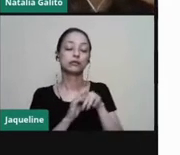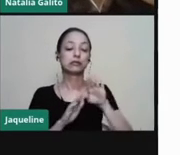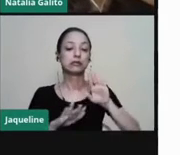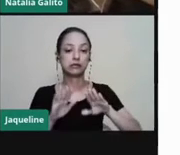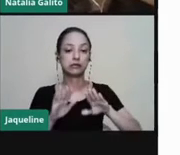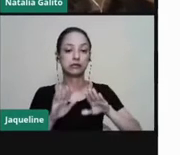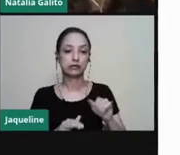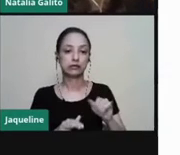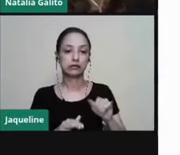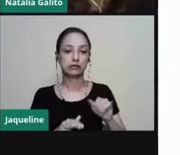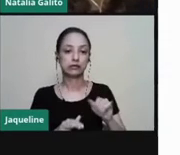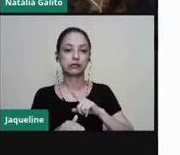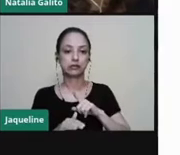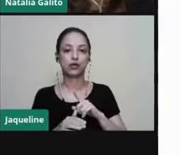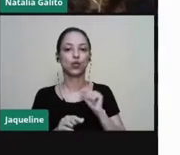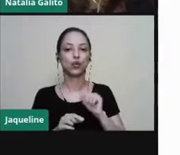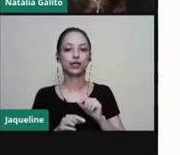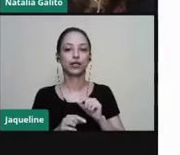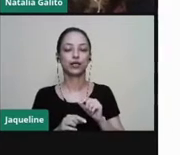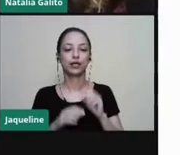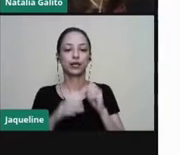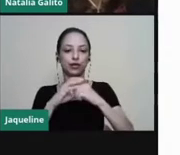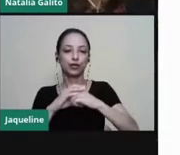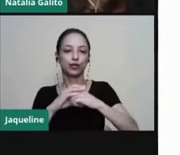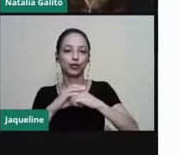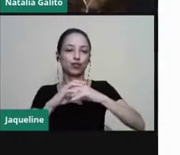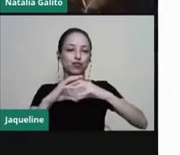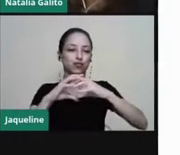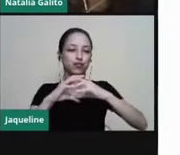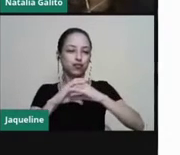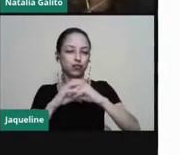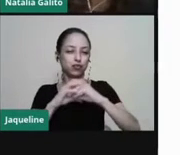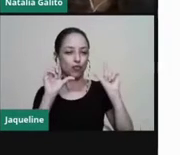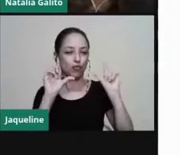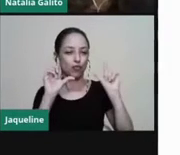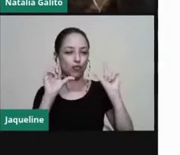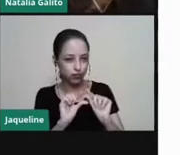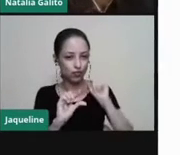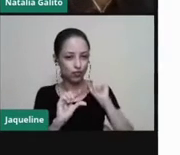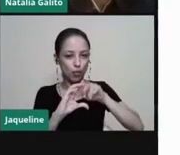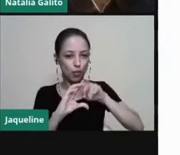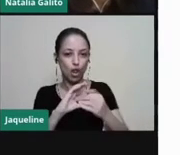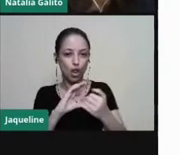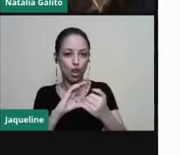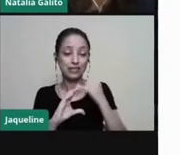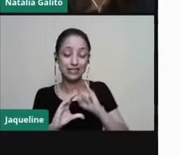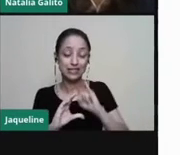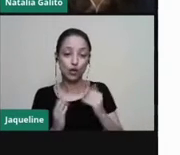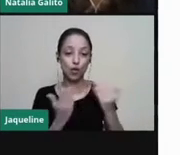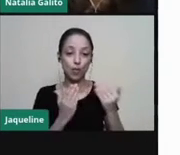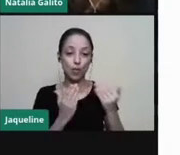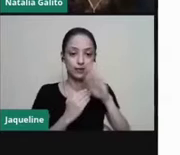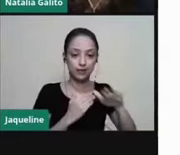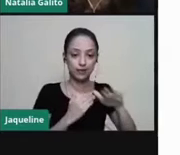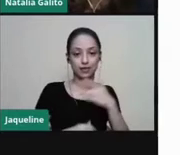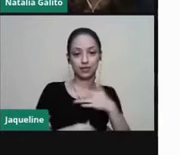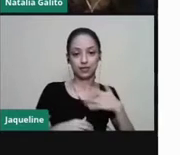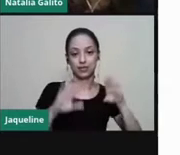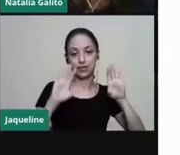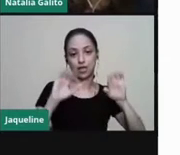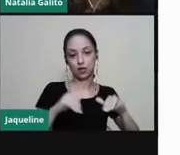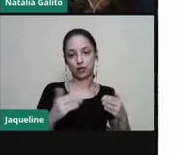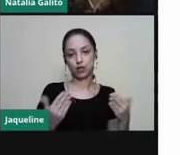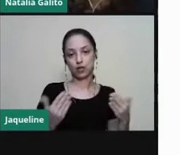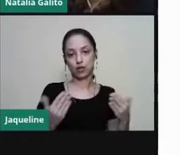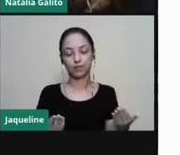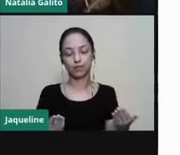uma reduzida dilatação mediada pelo fluxo quando comparada a crianças saudáveis. Em indivíduos